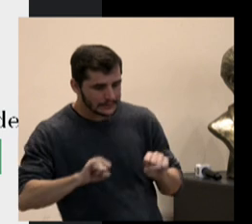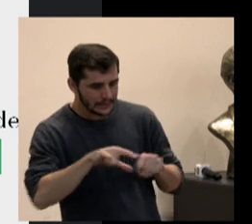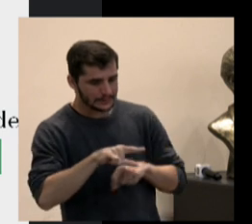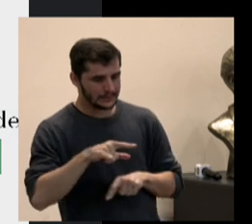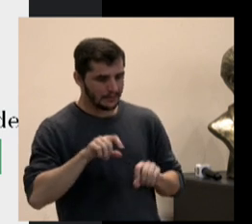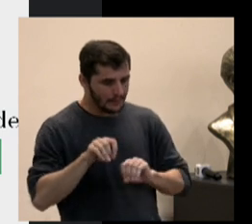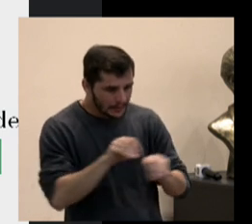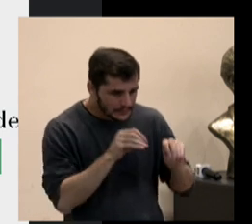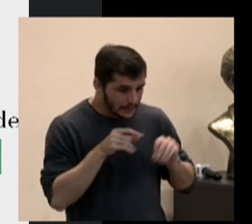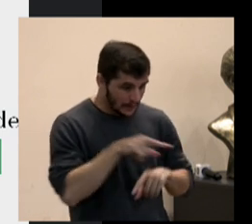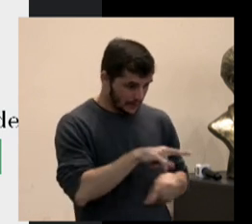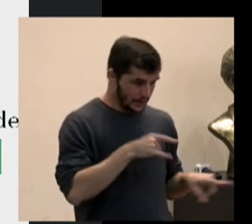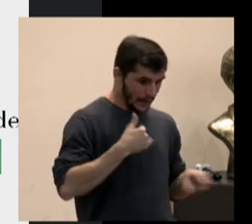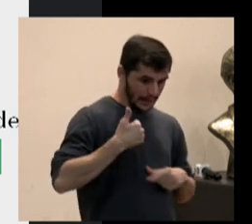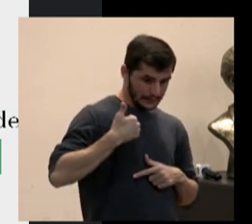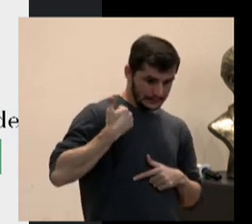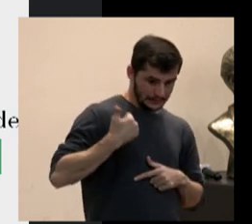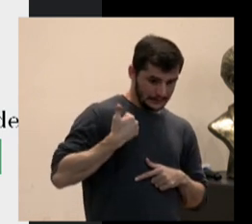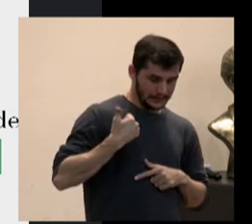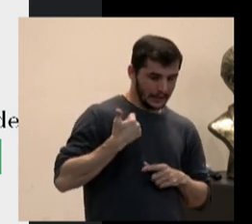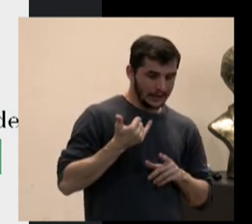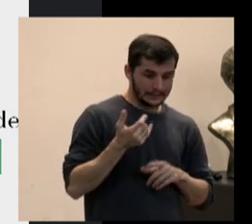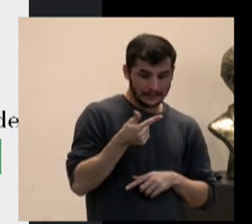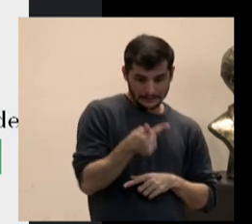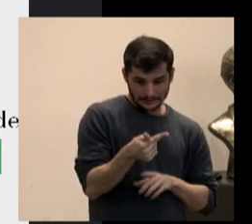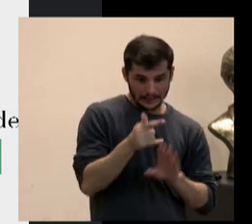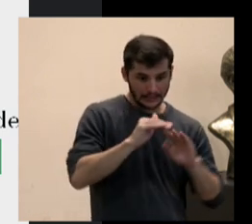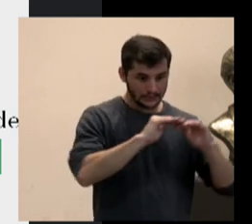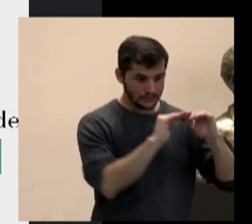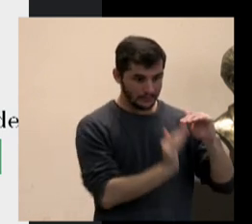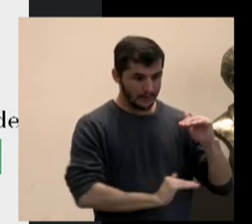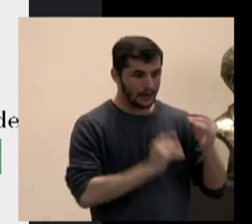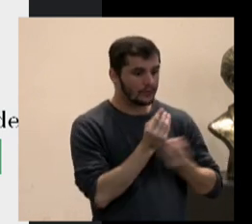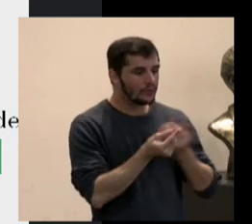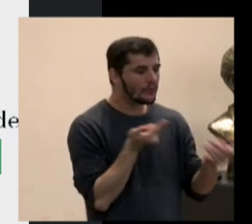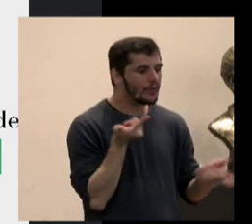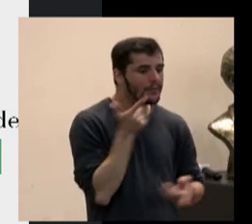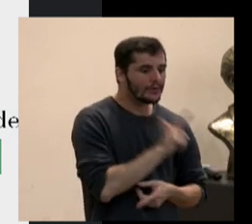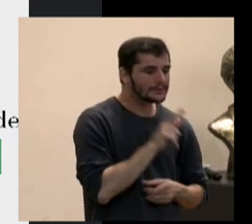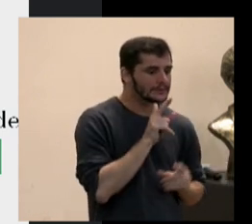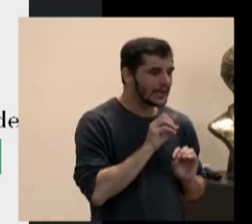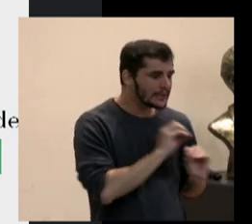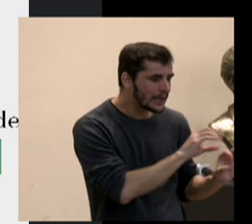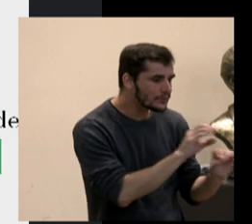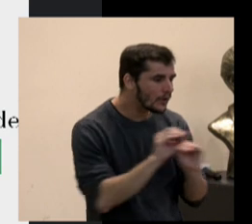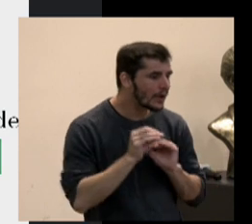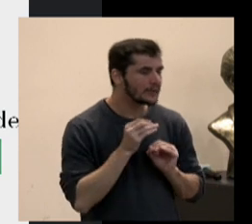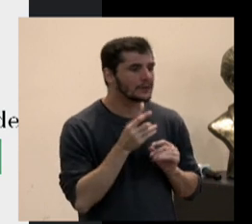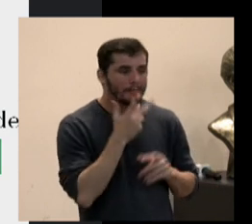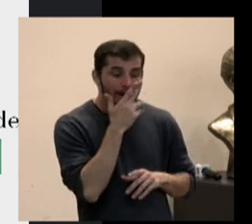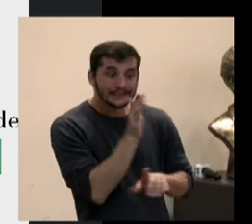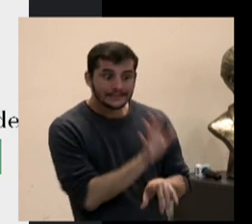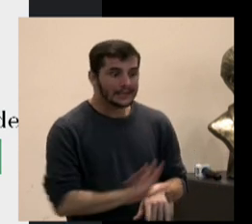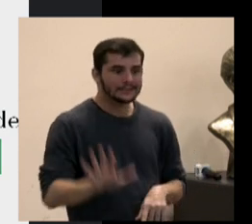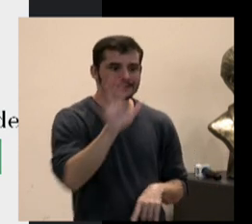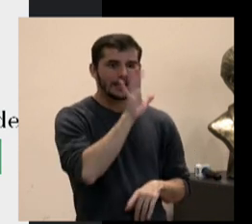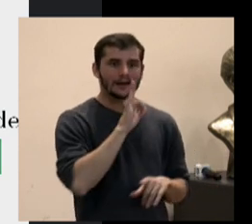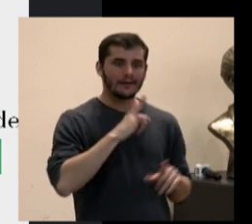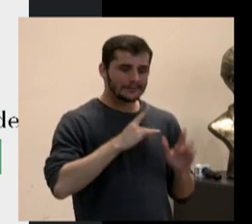de 7 anos recebam conveniente educação. Aqui cabe tudo nesse texto. Né? A imprecisão é